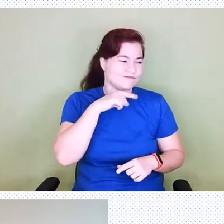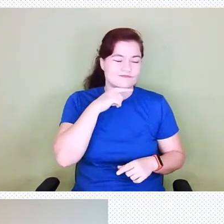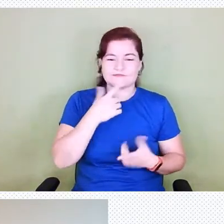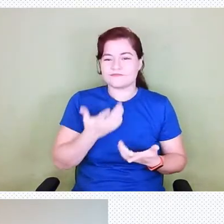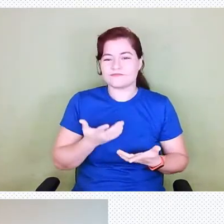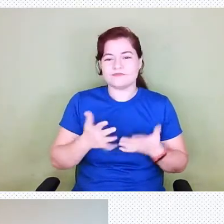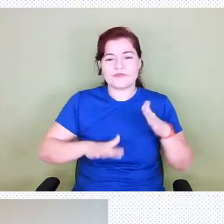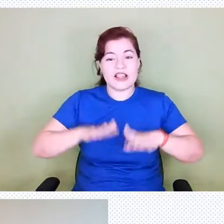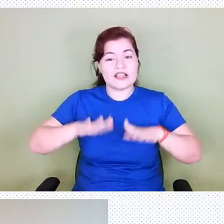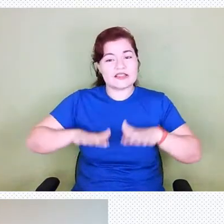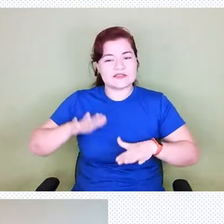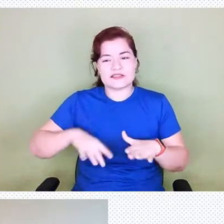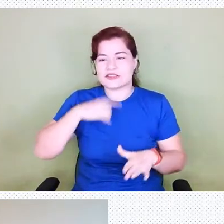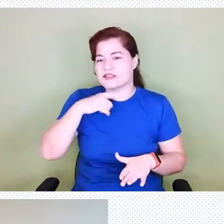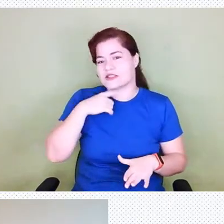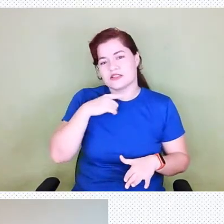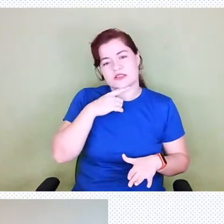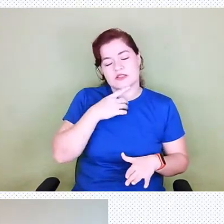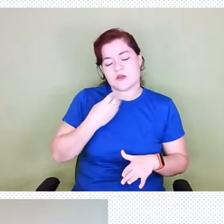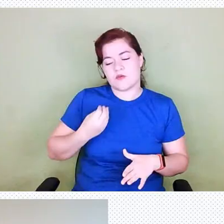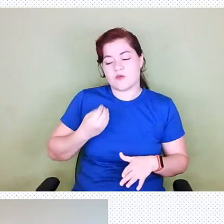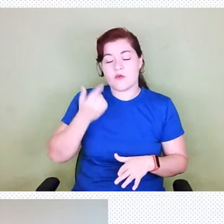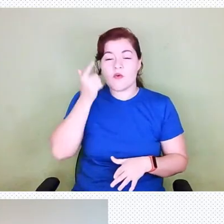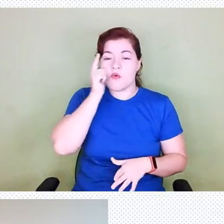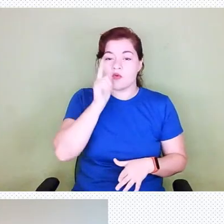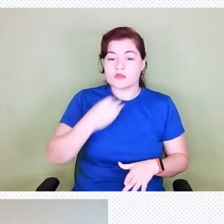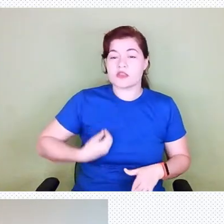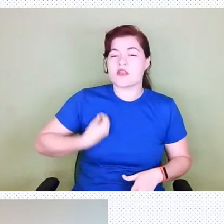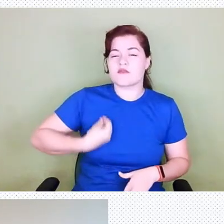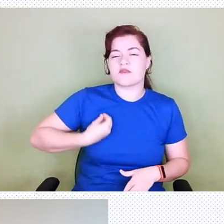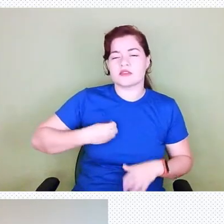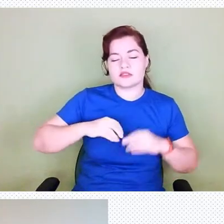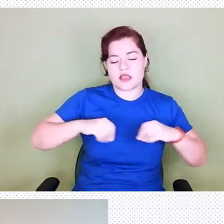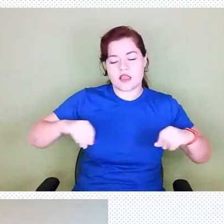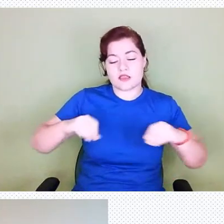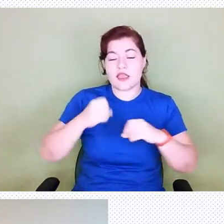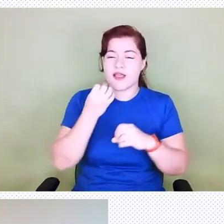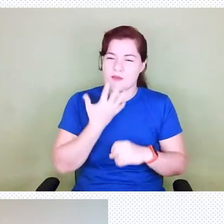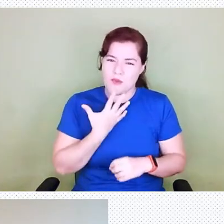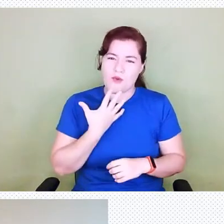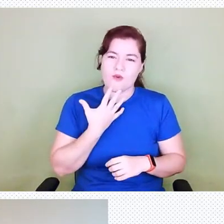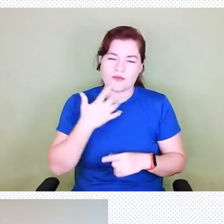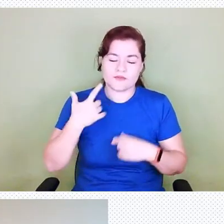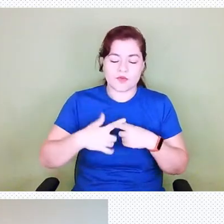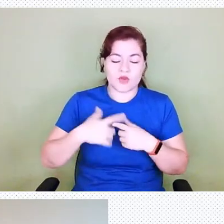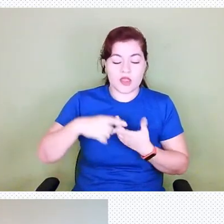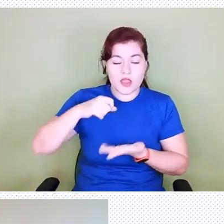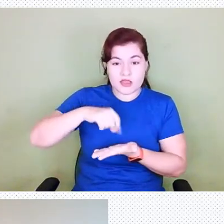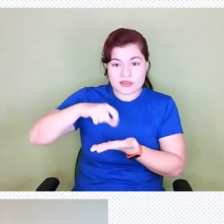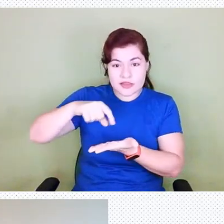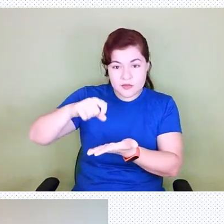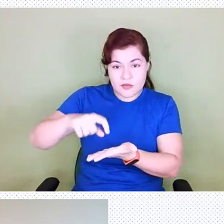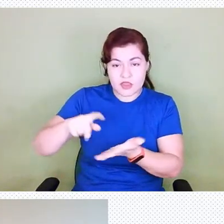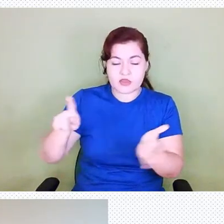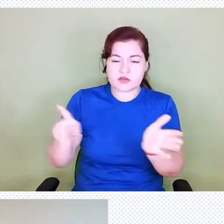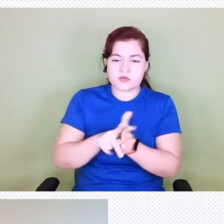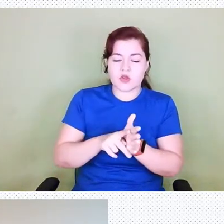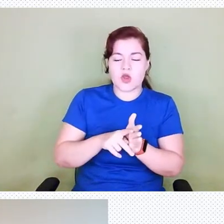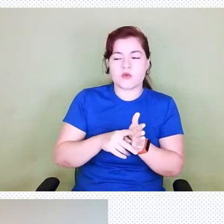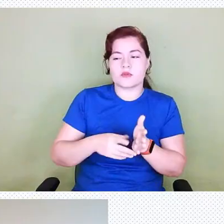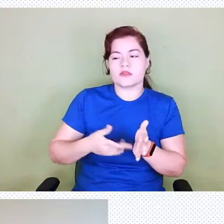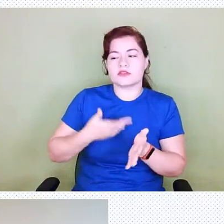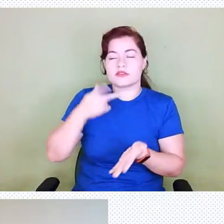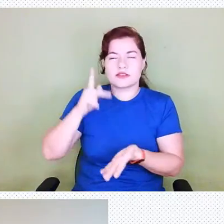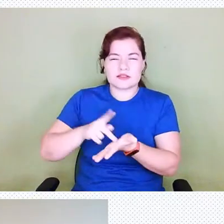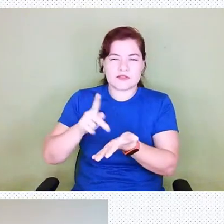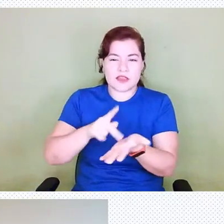condição evolutiva de vivenciarmos a terra boa, não é? Porque as sementes das verdades